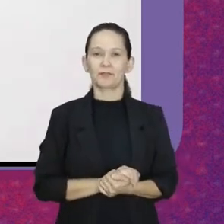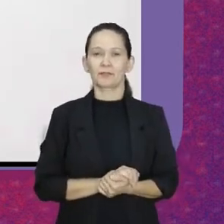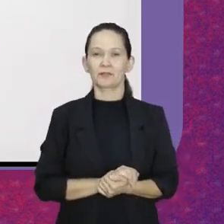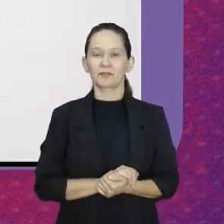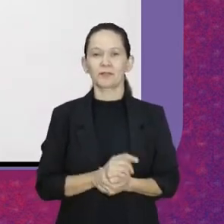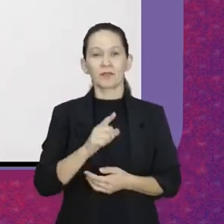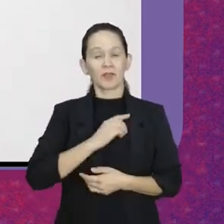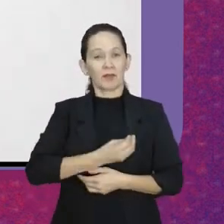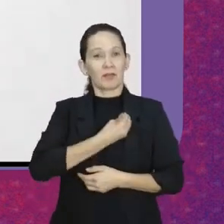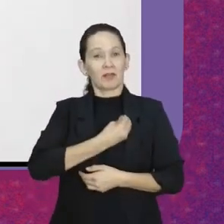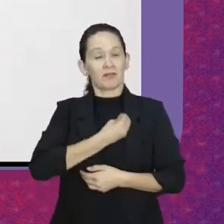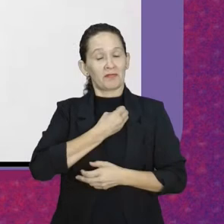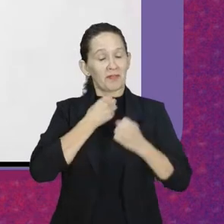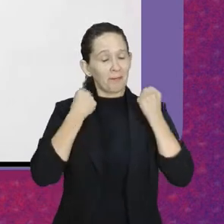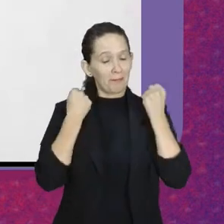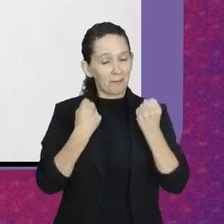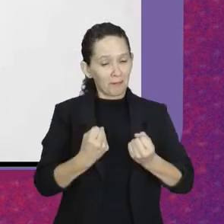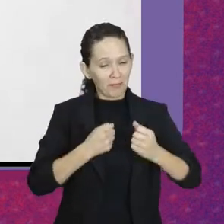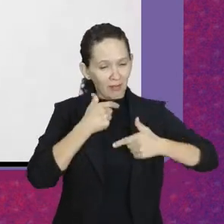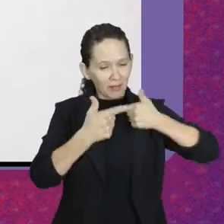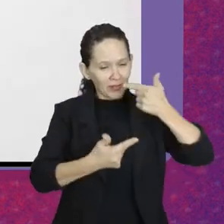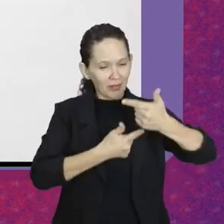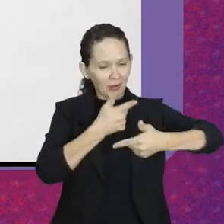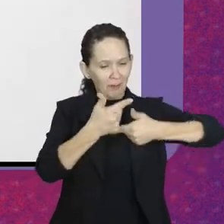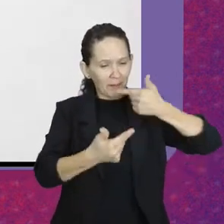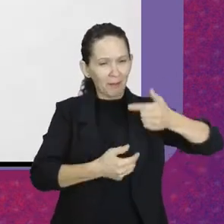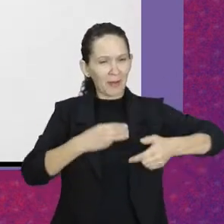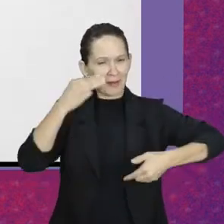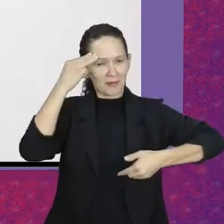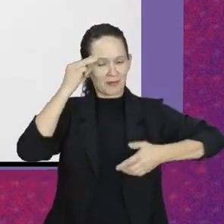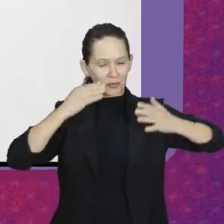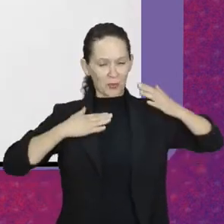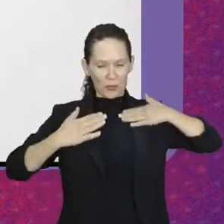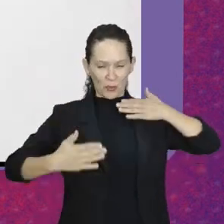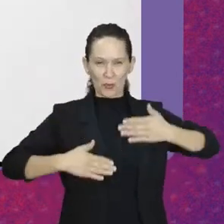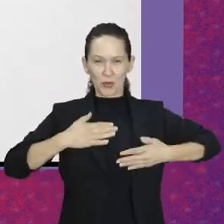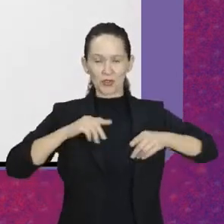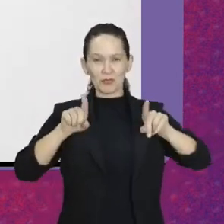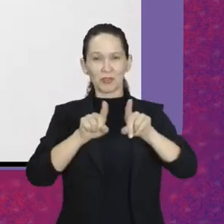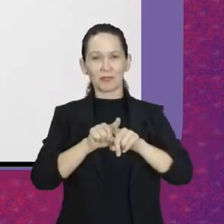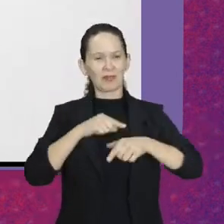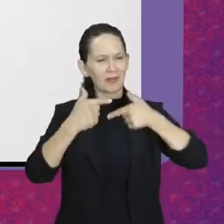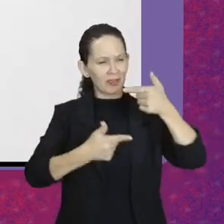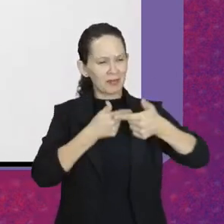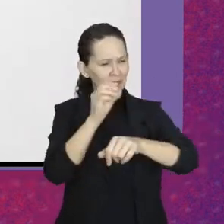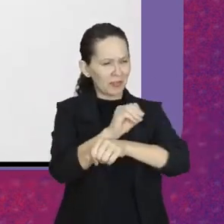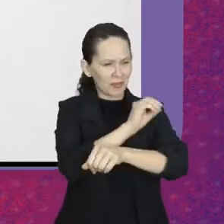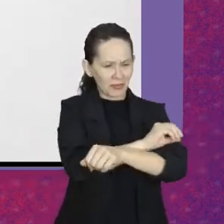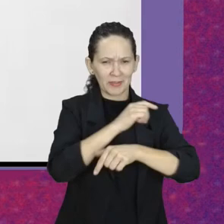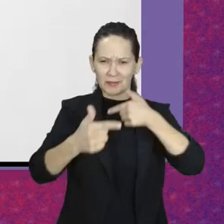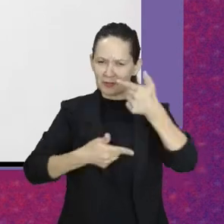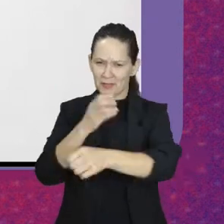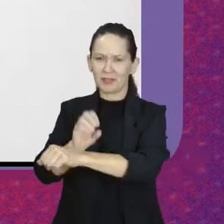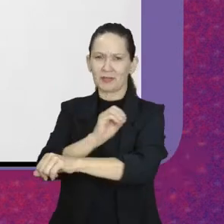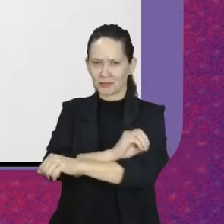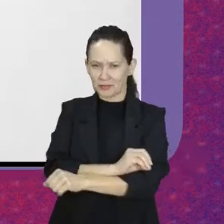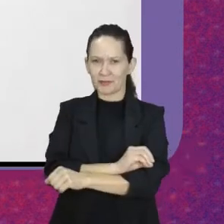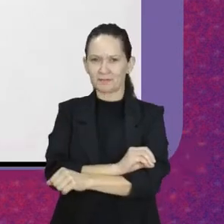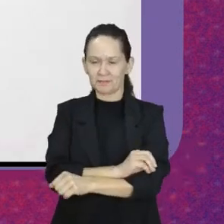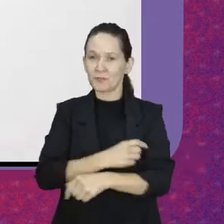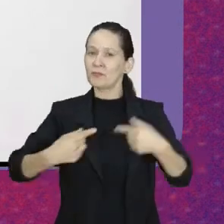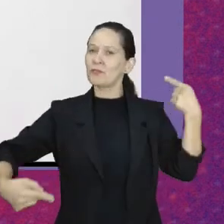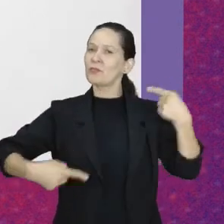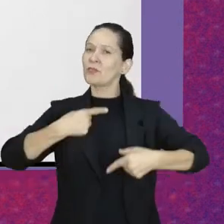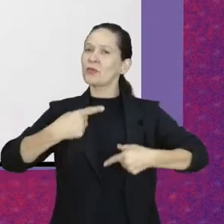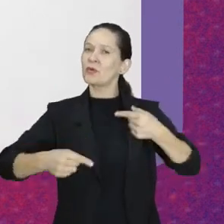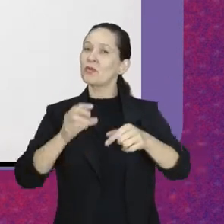com essa sobrecarga, né, mental e física, né, até de cuidados. Então, uma